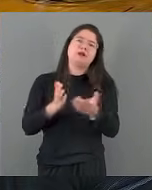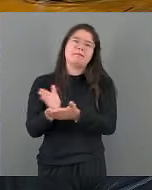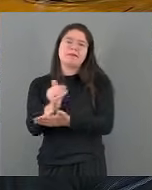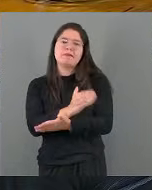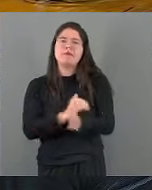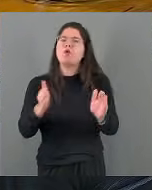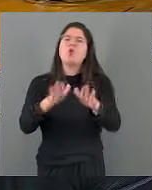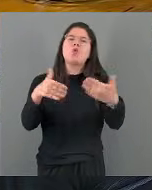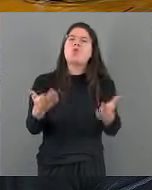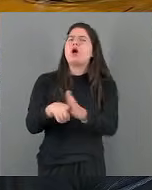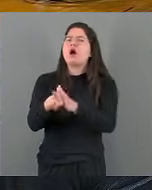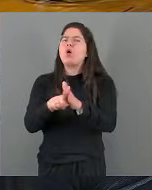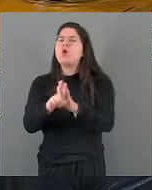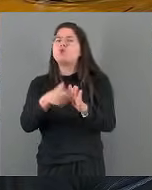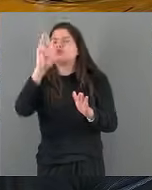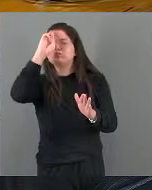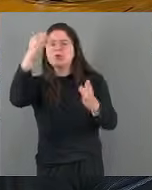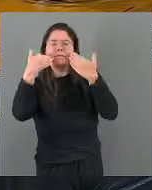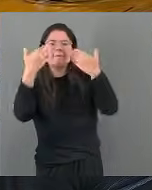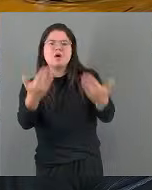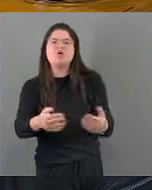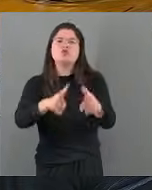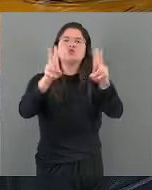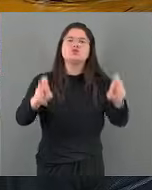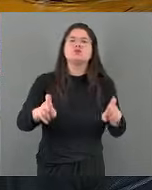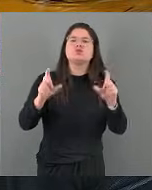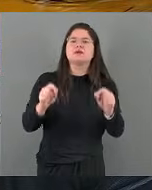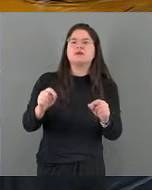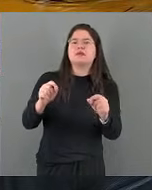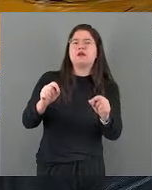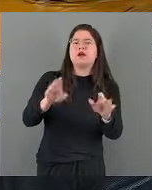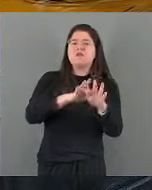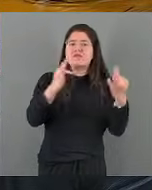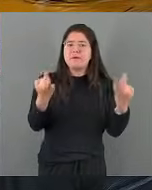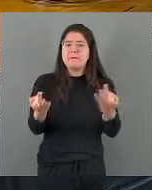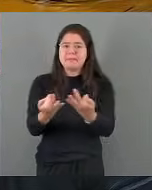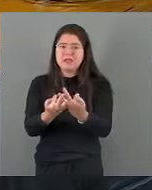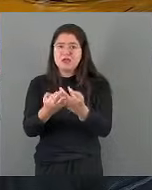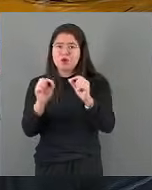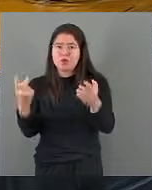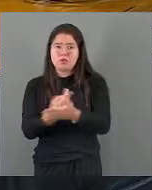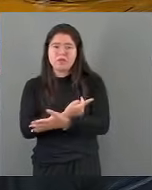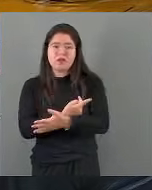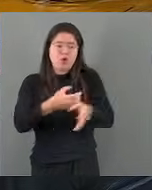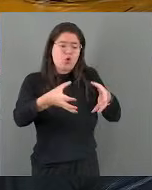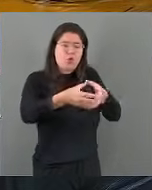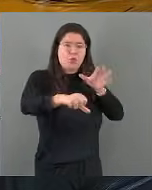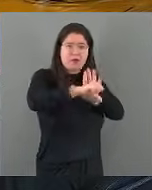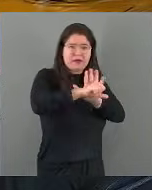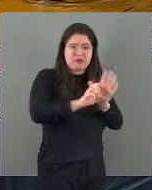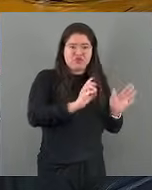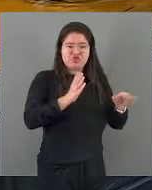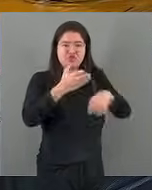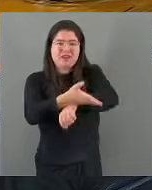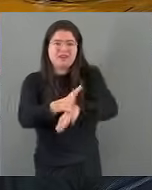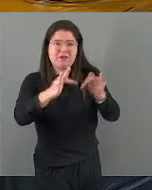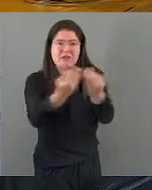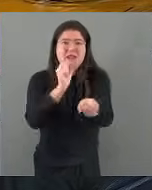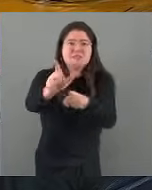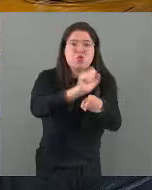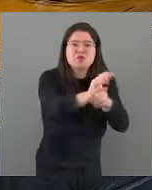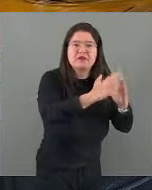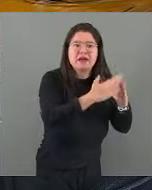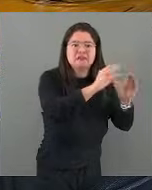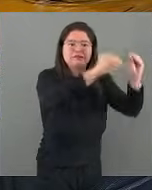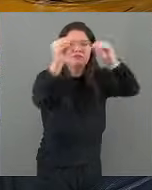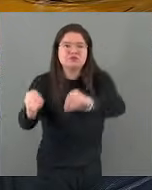que diagnóstico o senhor apresenta sobre os episódios de expulsão de famílias de suas casas por facções do Ceará? Inclusive no